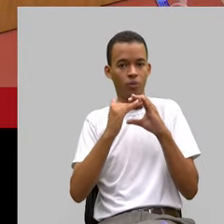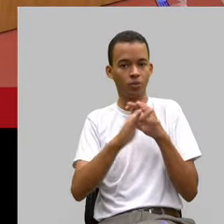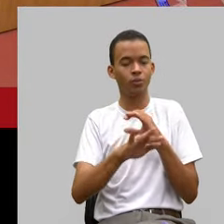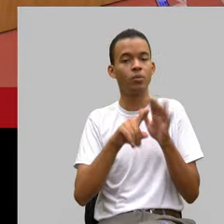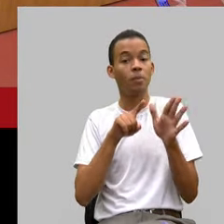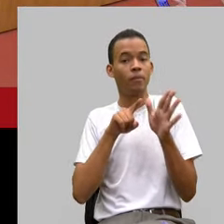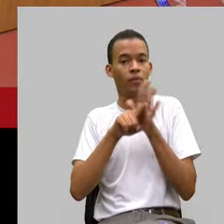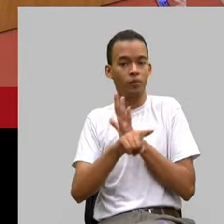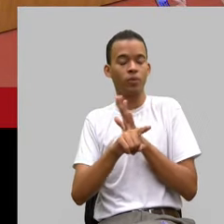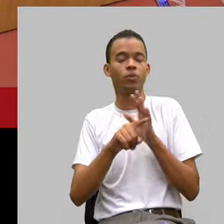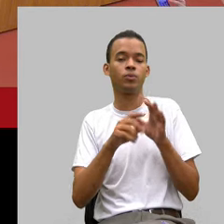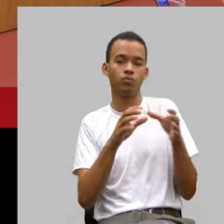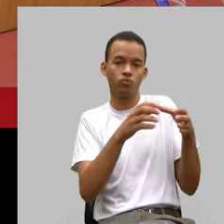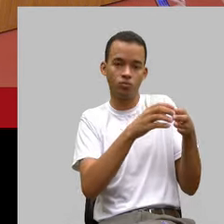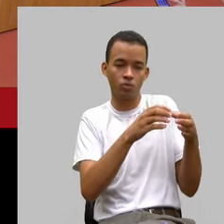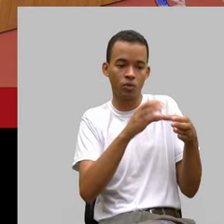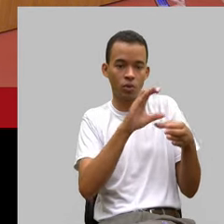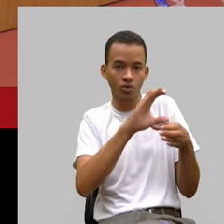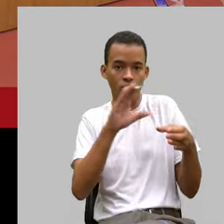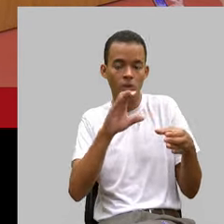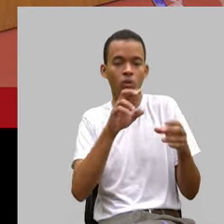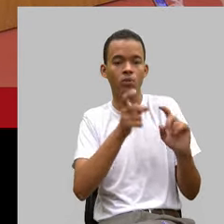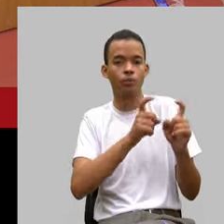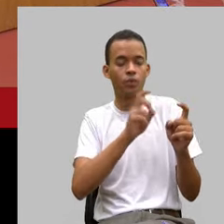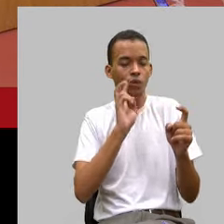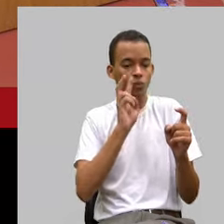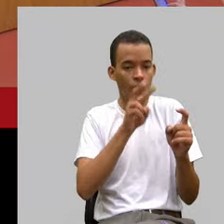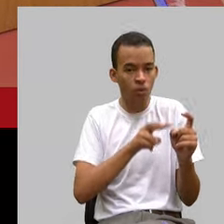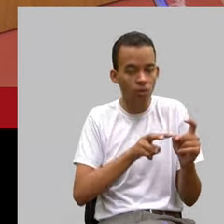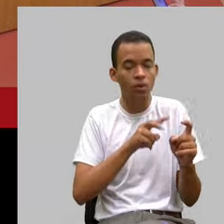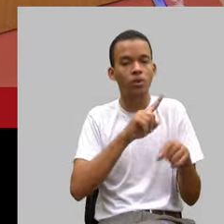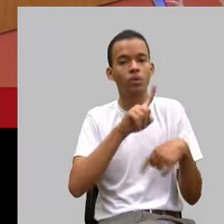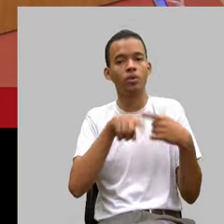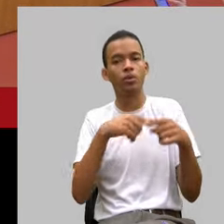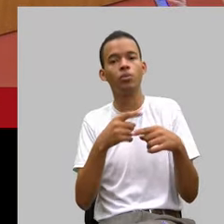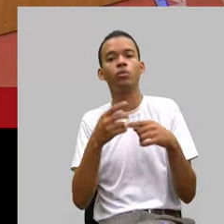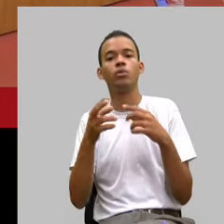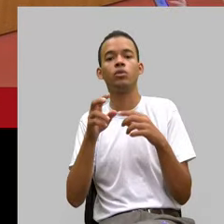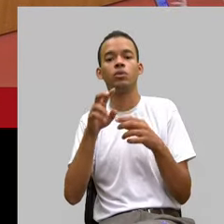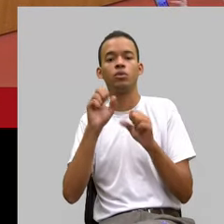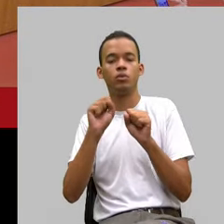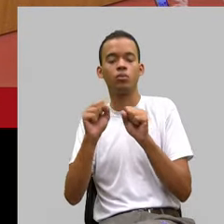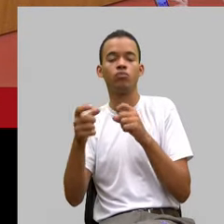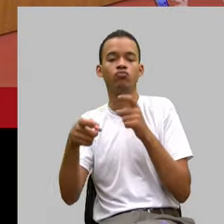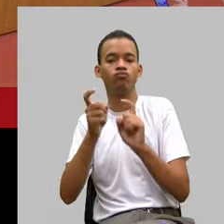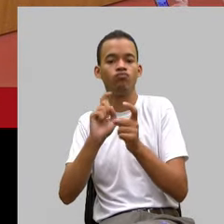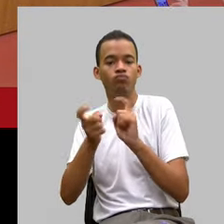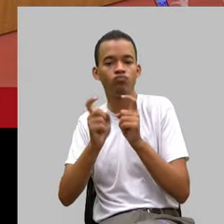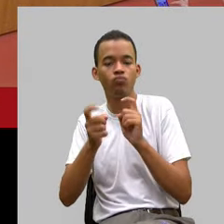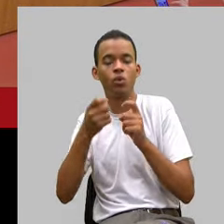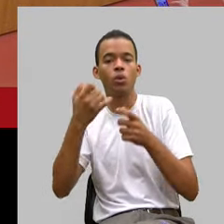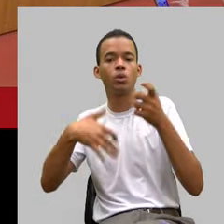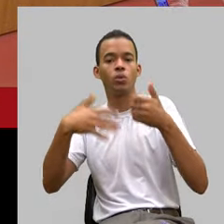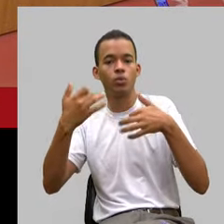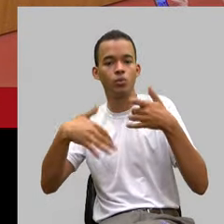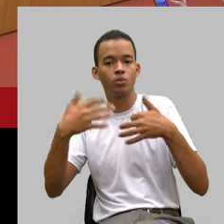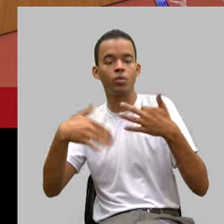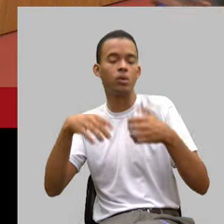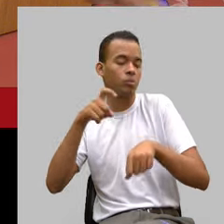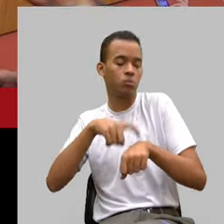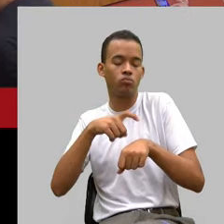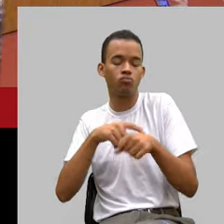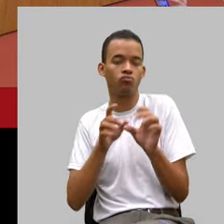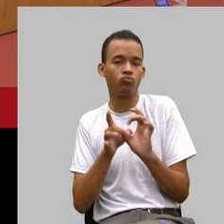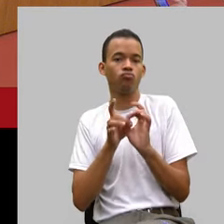reunião e poderão ser lidas e respondidas na fase de debates ou a qualquer momento durante a reunião a